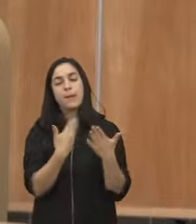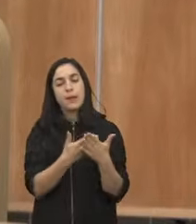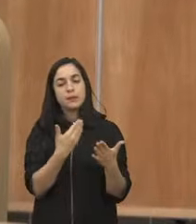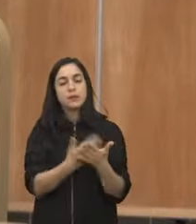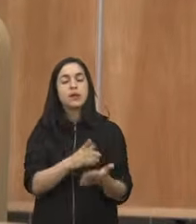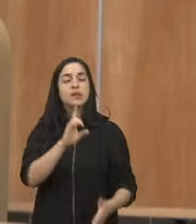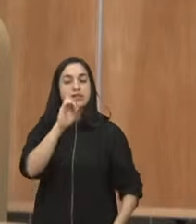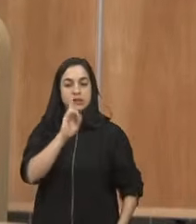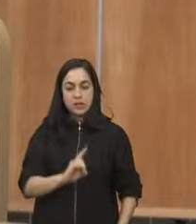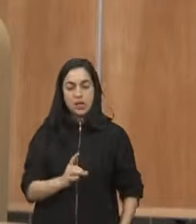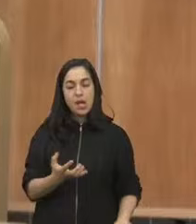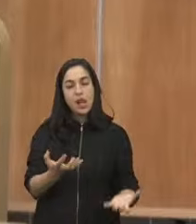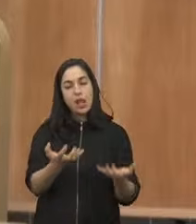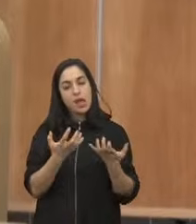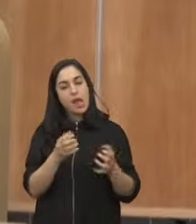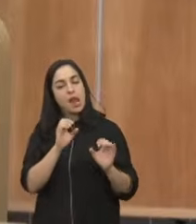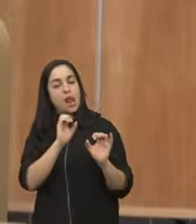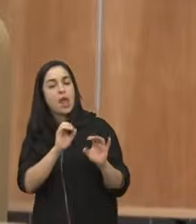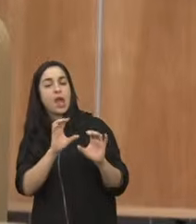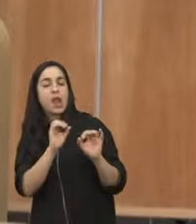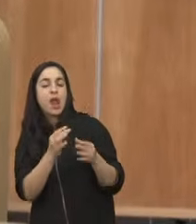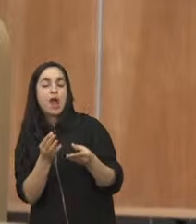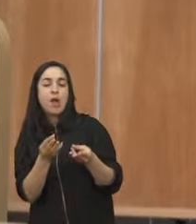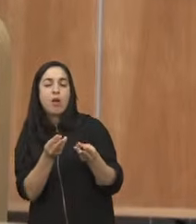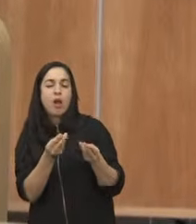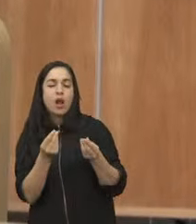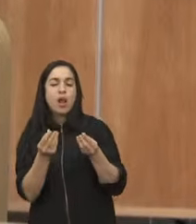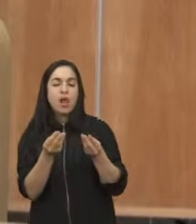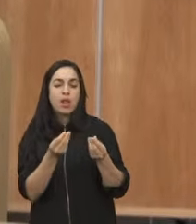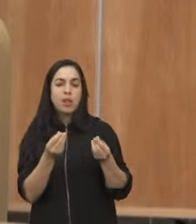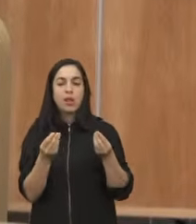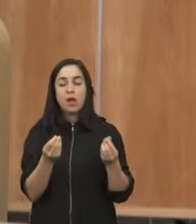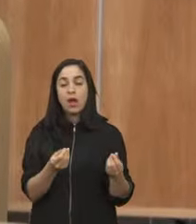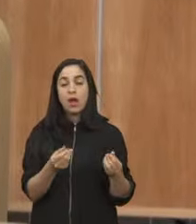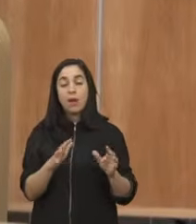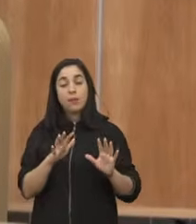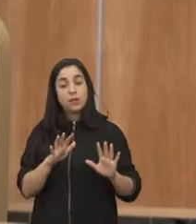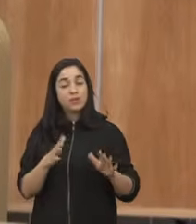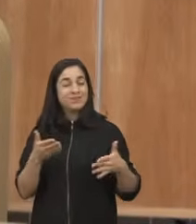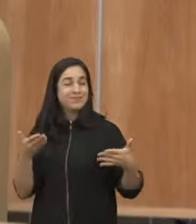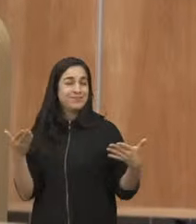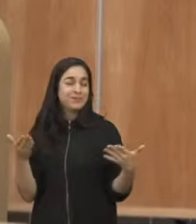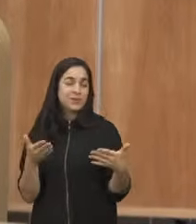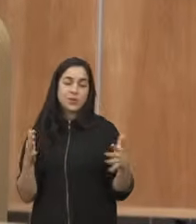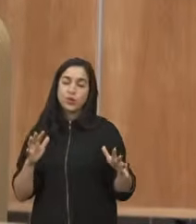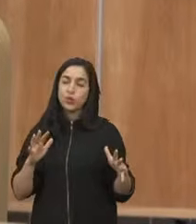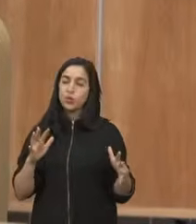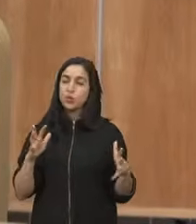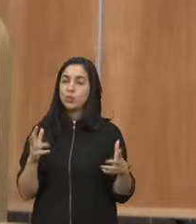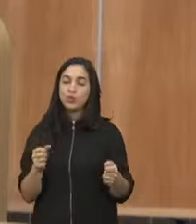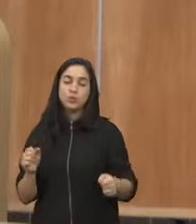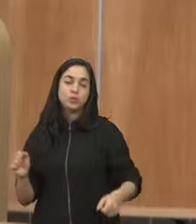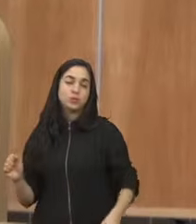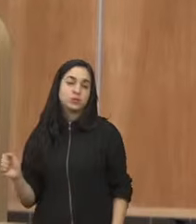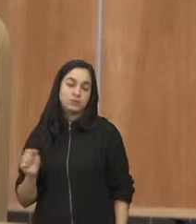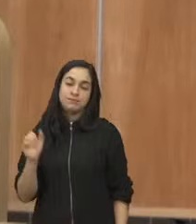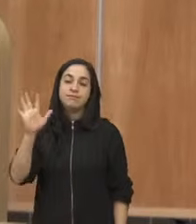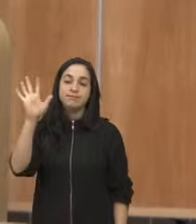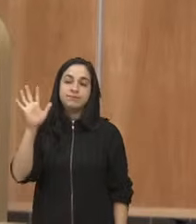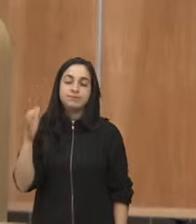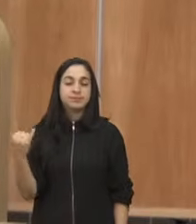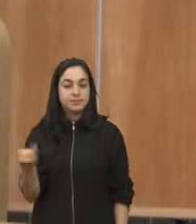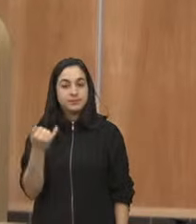ensino de qualidade. Mas hoje tudo é caro. É importante que a gente saiba